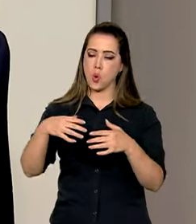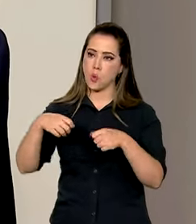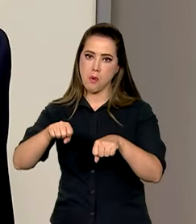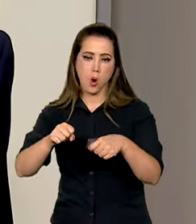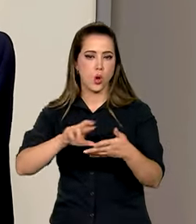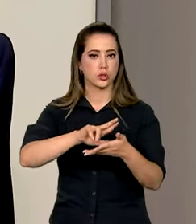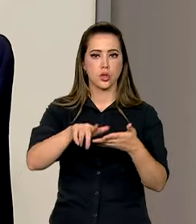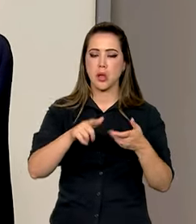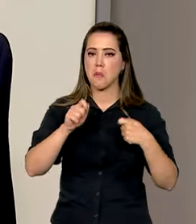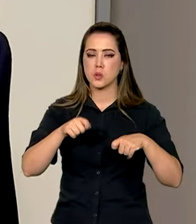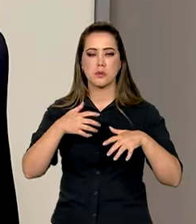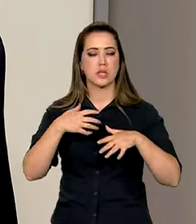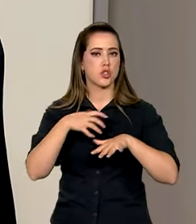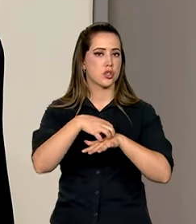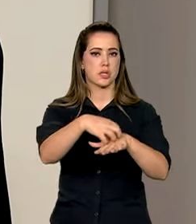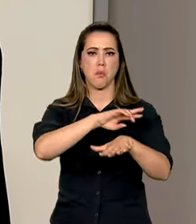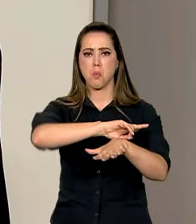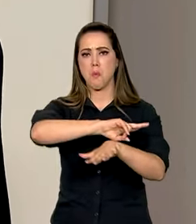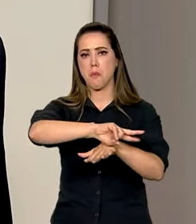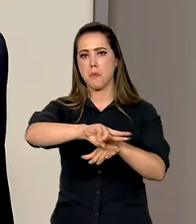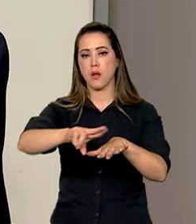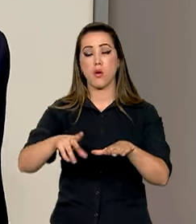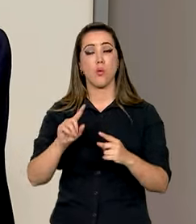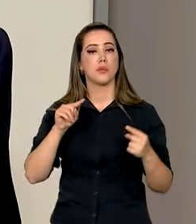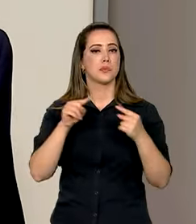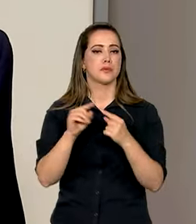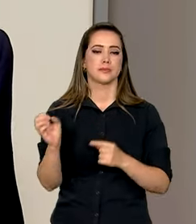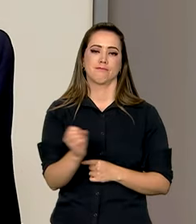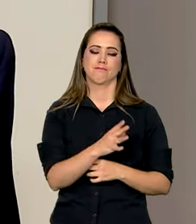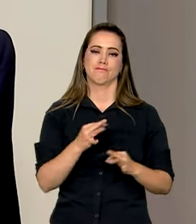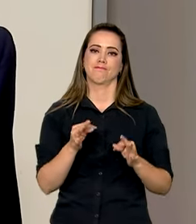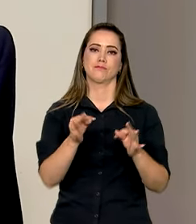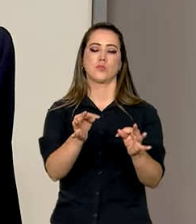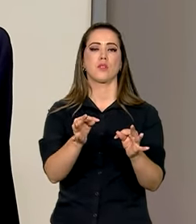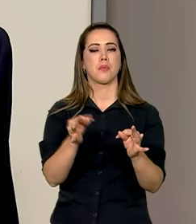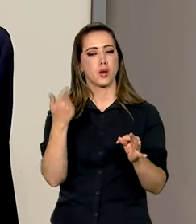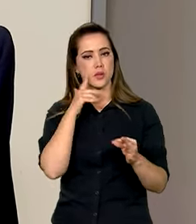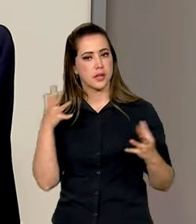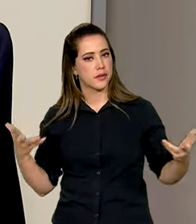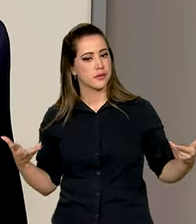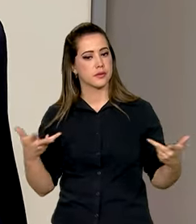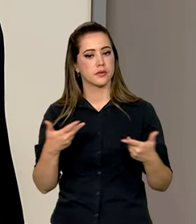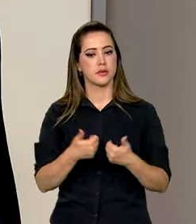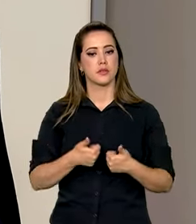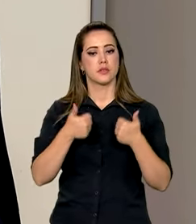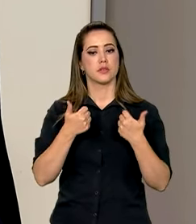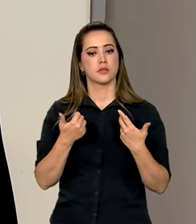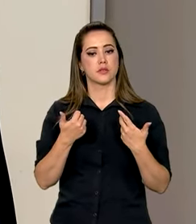envolve toda a mobilidade, com foco na inovação para buscar eficiência